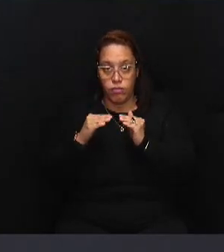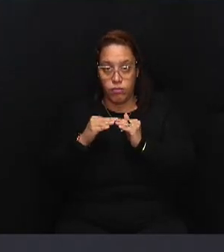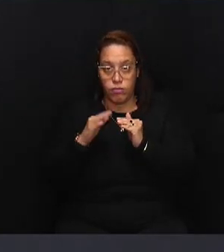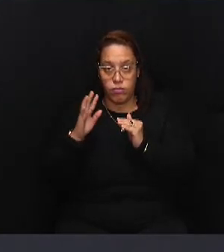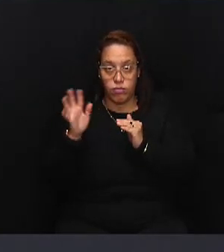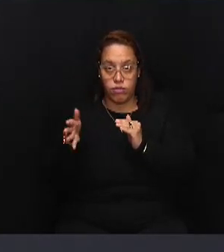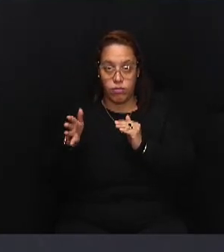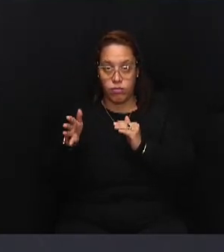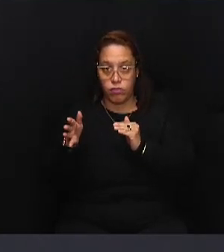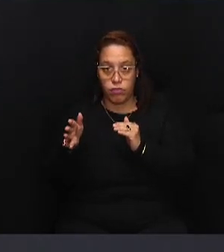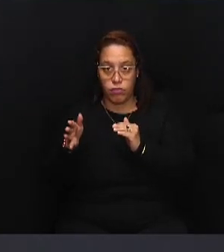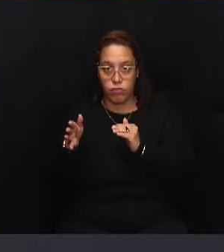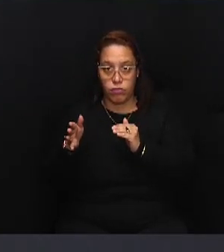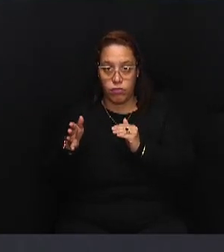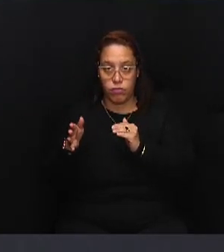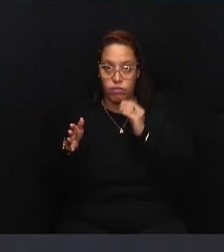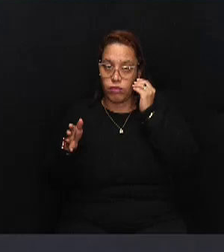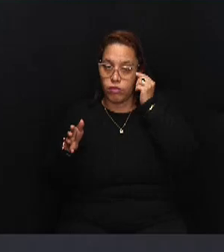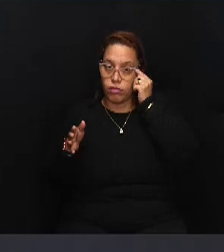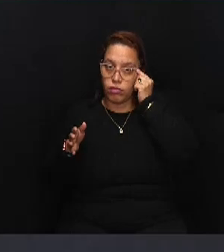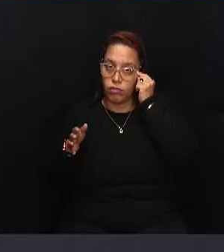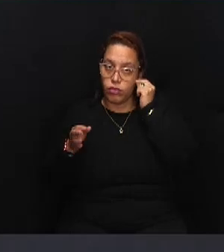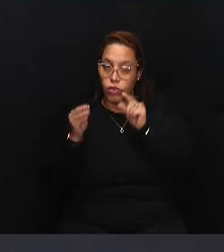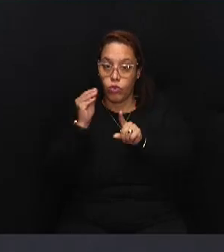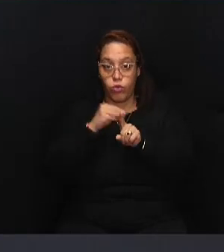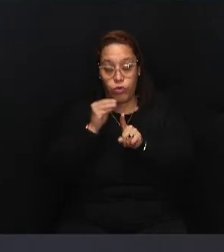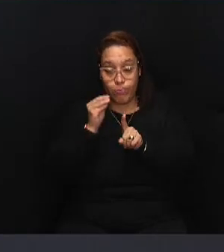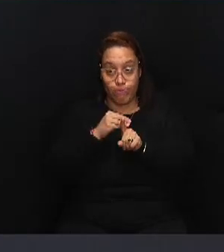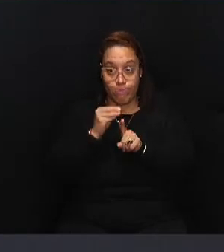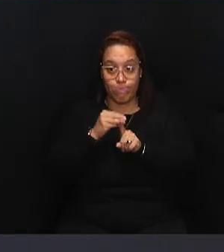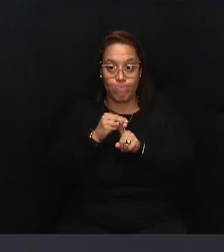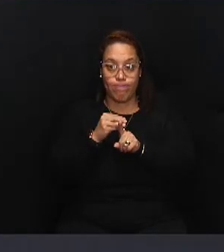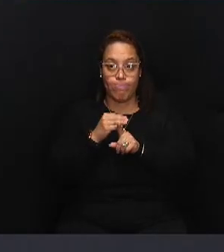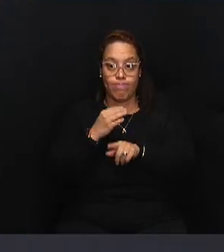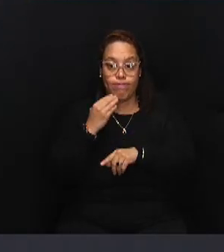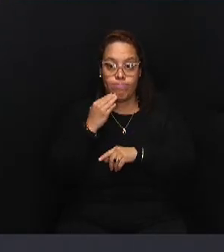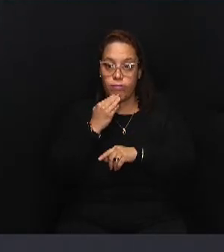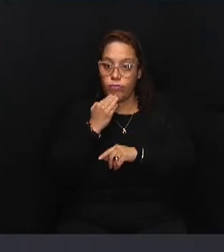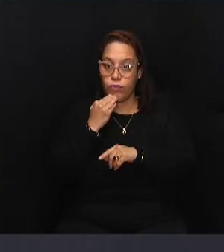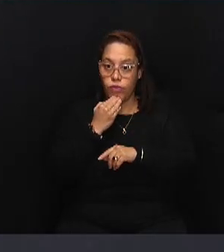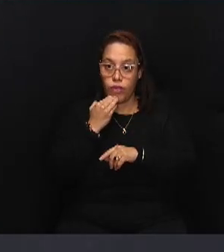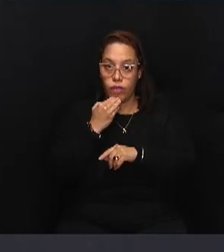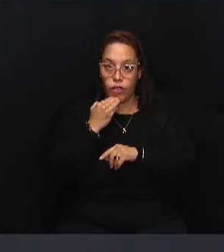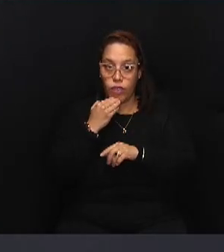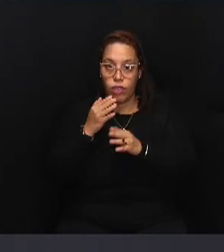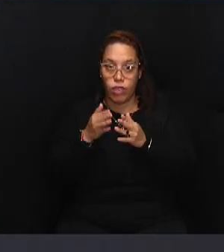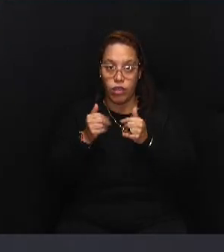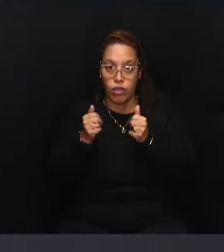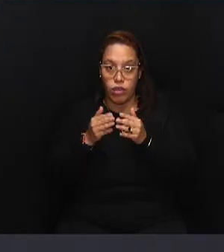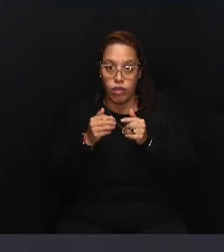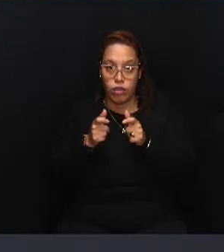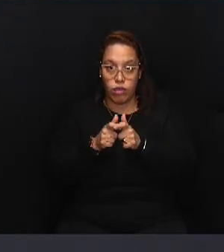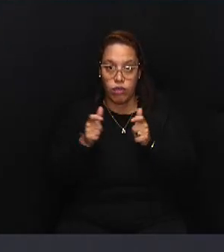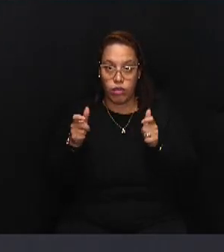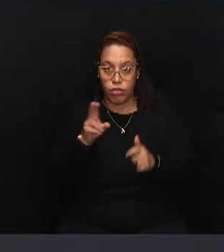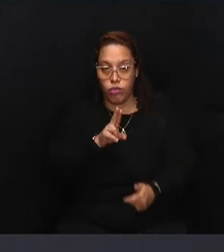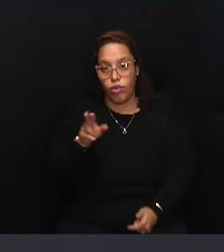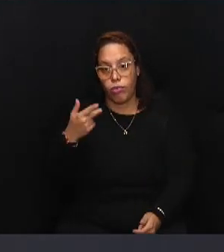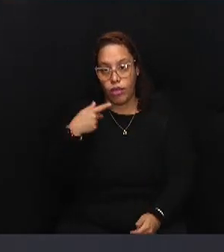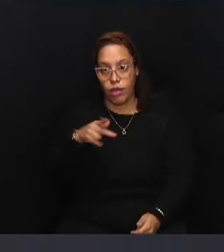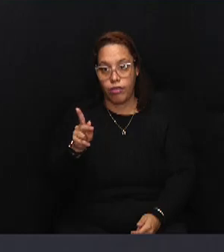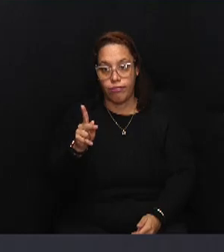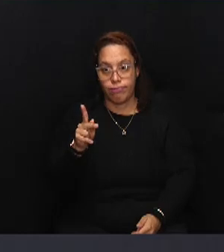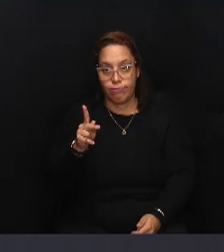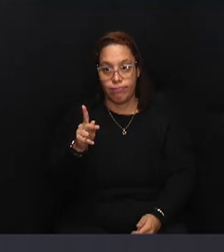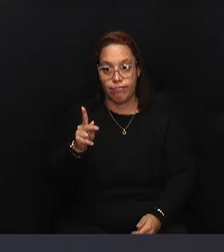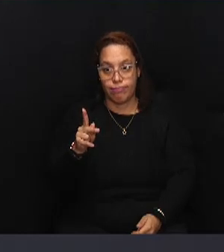já muito frágil, né? E estava fazendo empréstimo ali, grande, em nome dela.